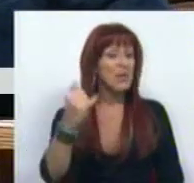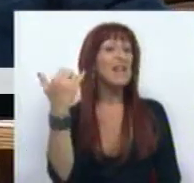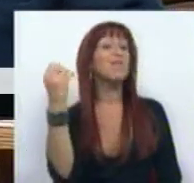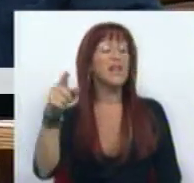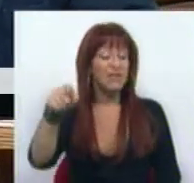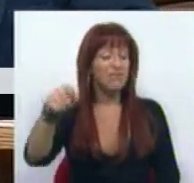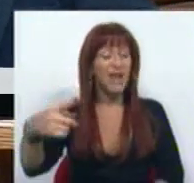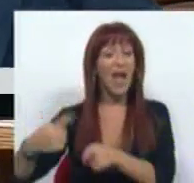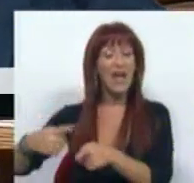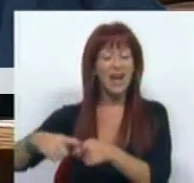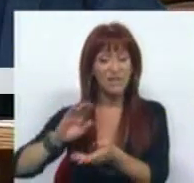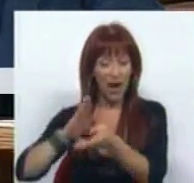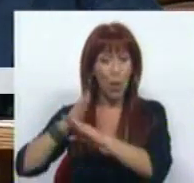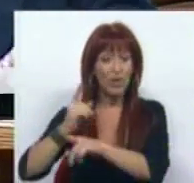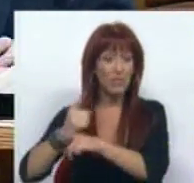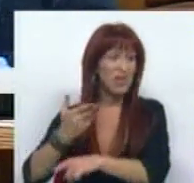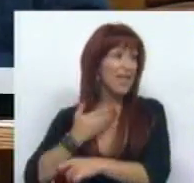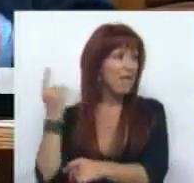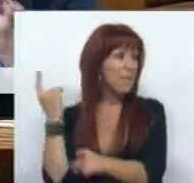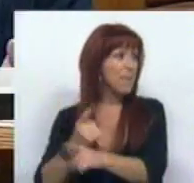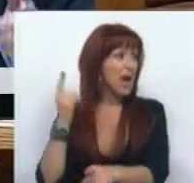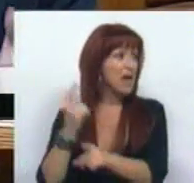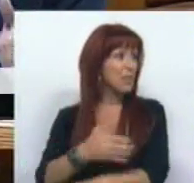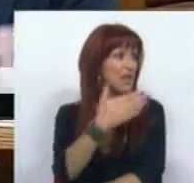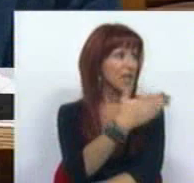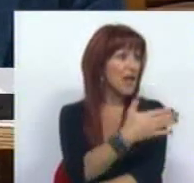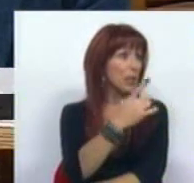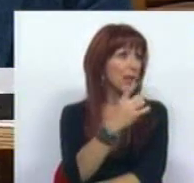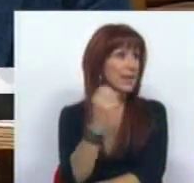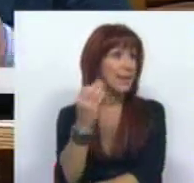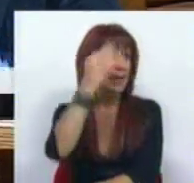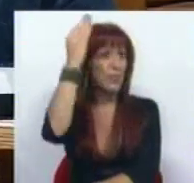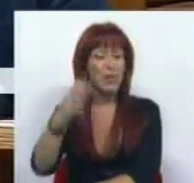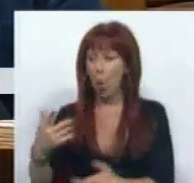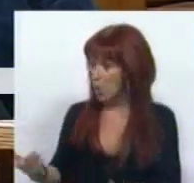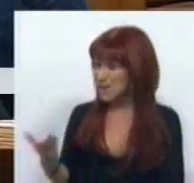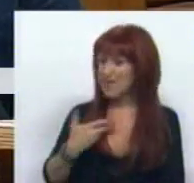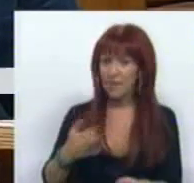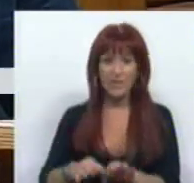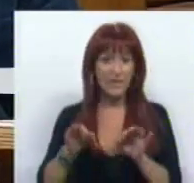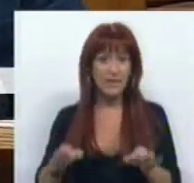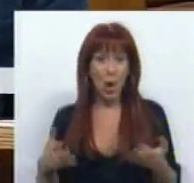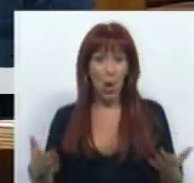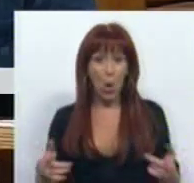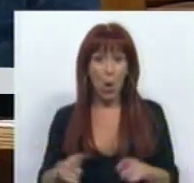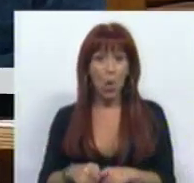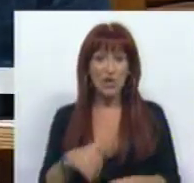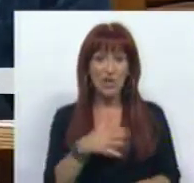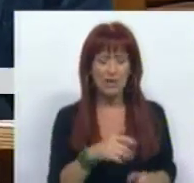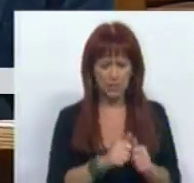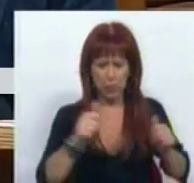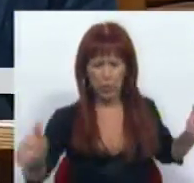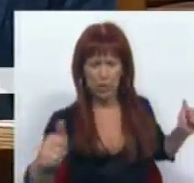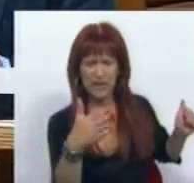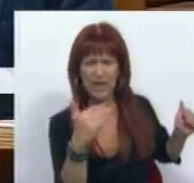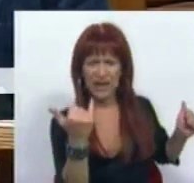2020 a Grécia vai continuar a dever os mesmos 160% que hoje deve, bem longe dos 120% do